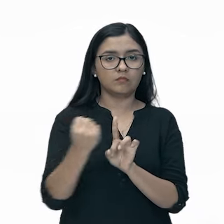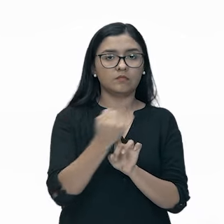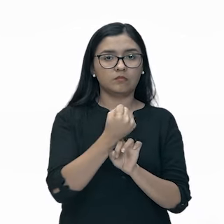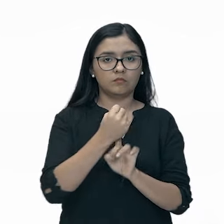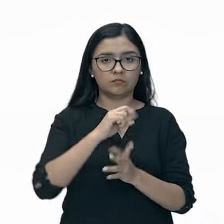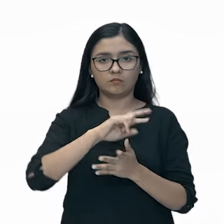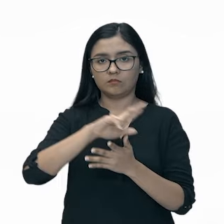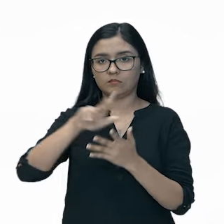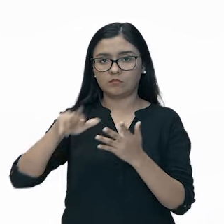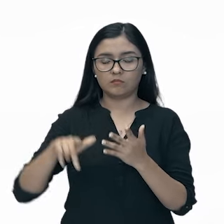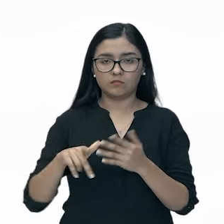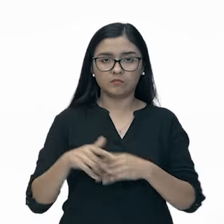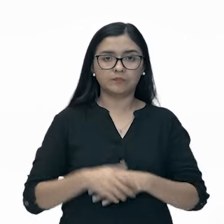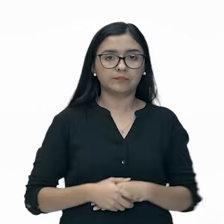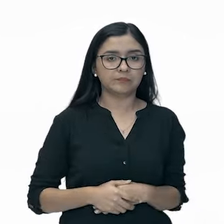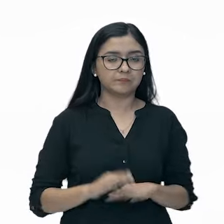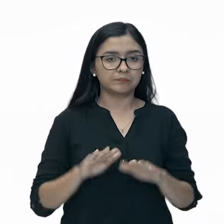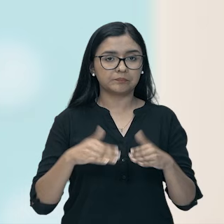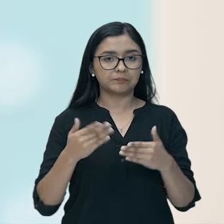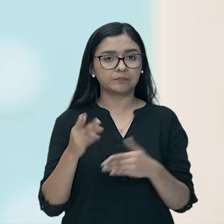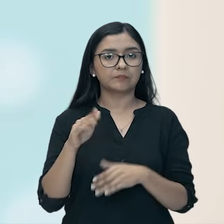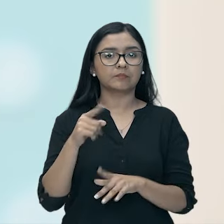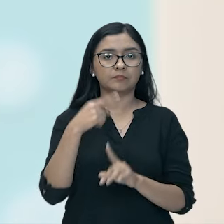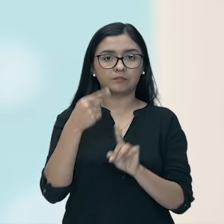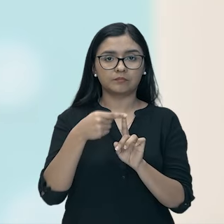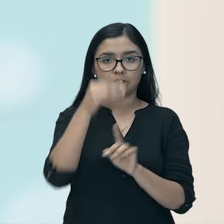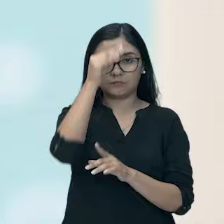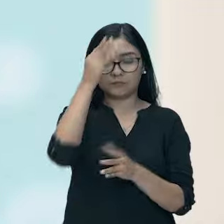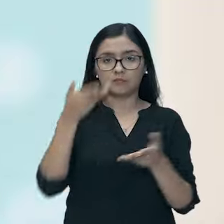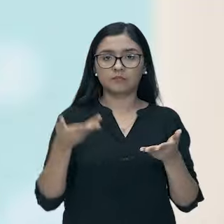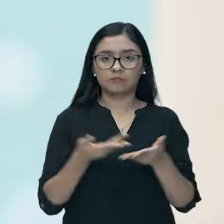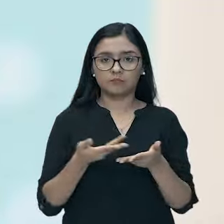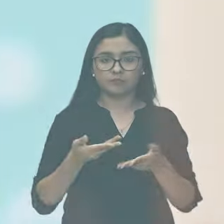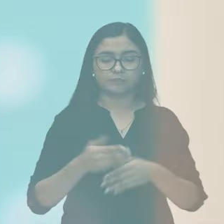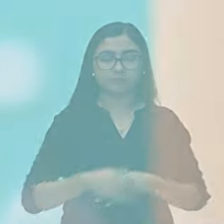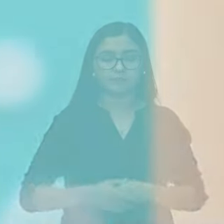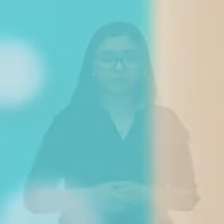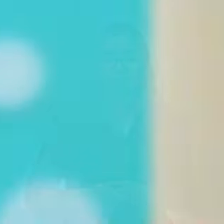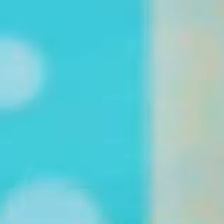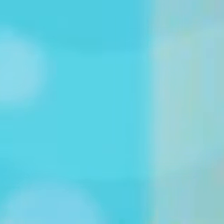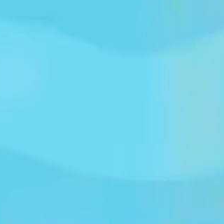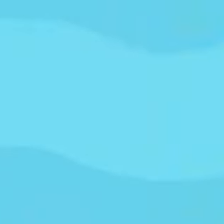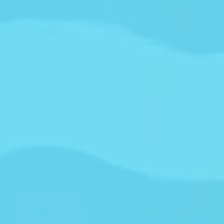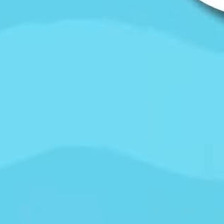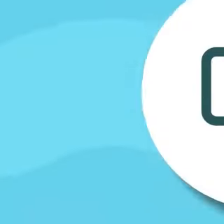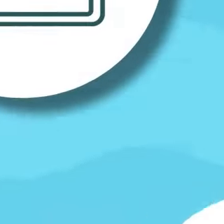diversas medidas Então é isso que nós vamos aprender na aula vamos